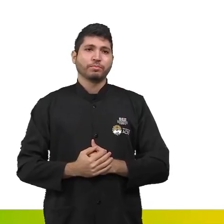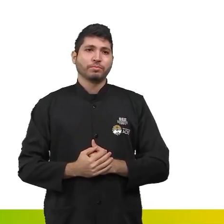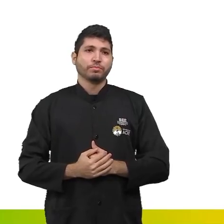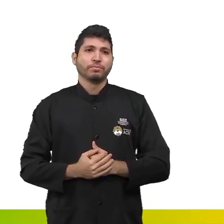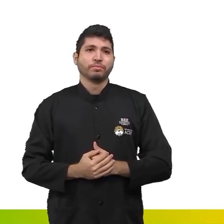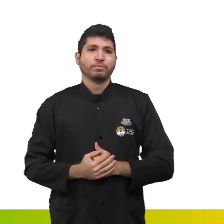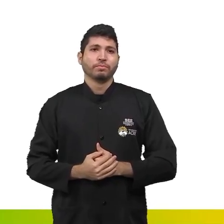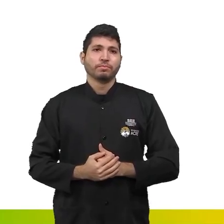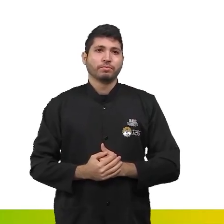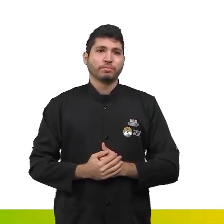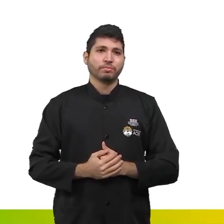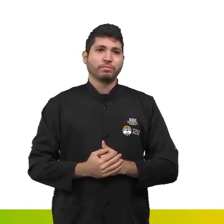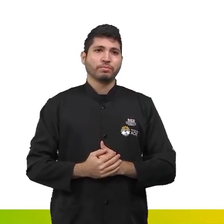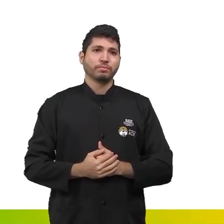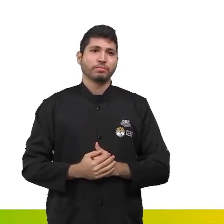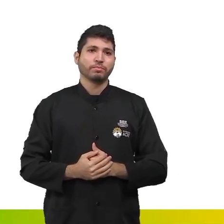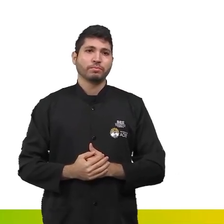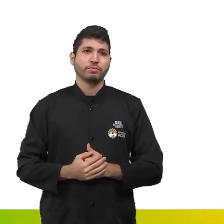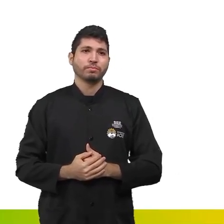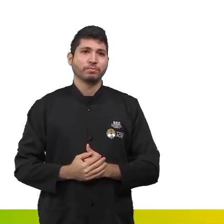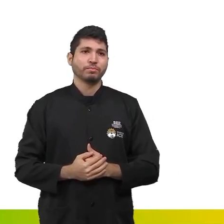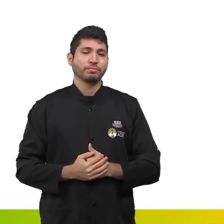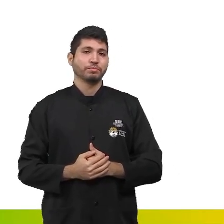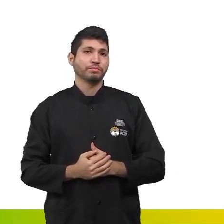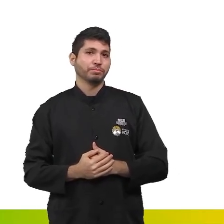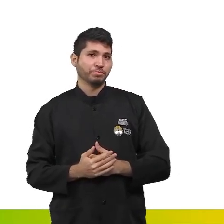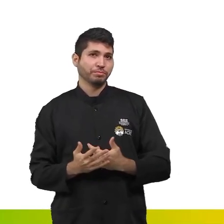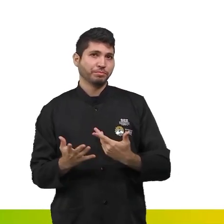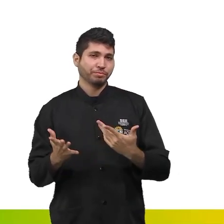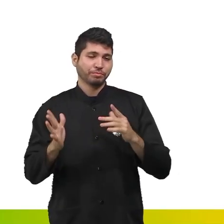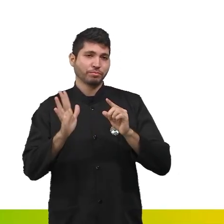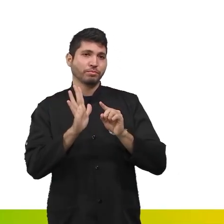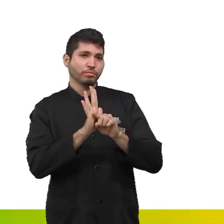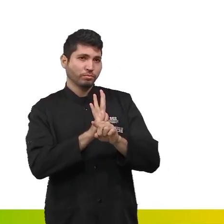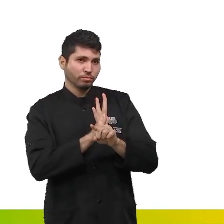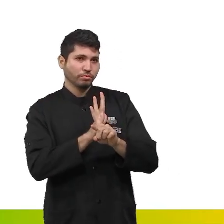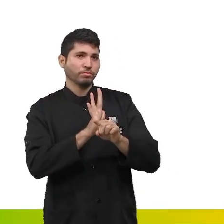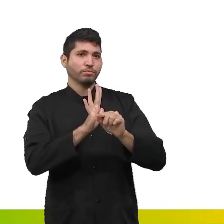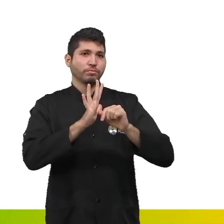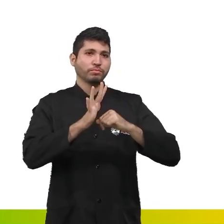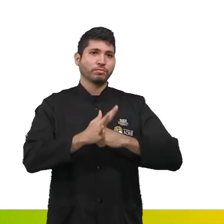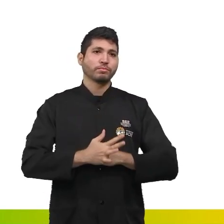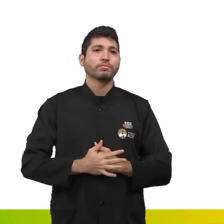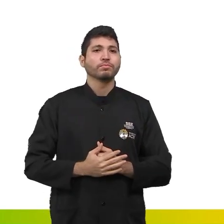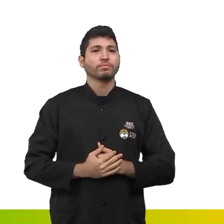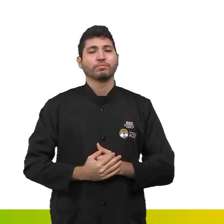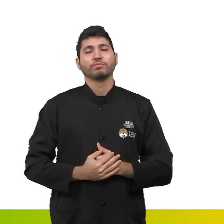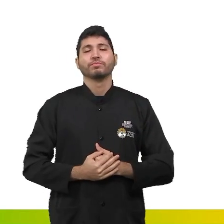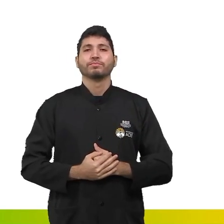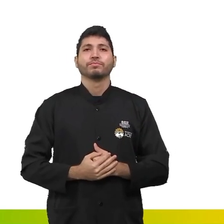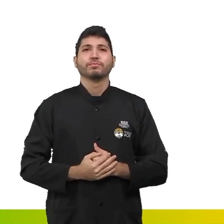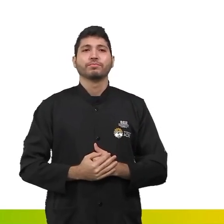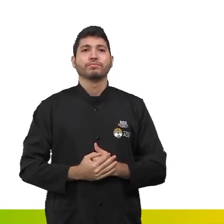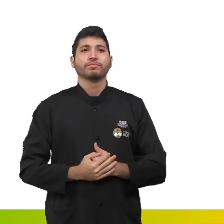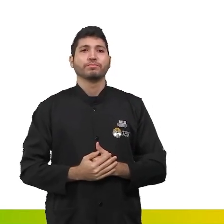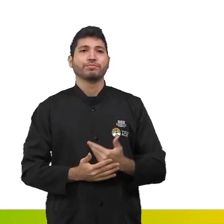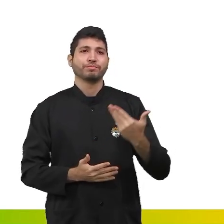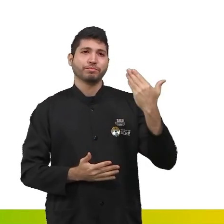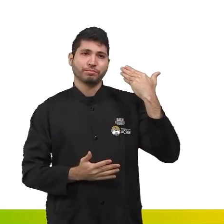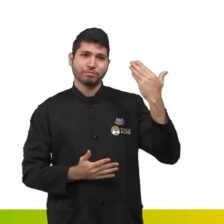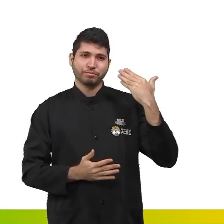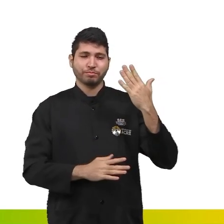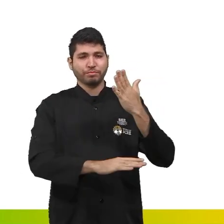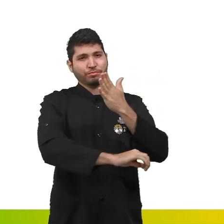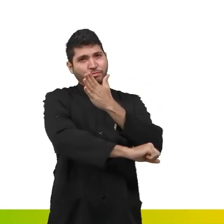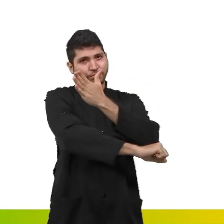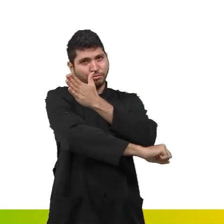Certo? Já vem aí com a questão número 1. Acompanha comigo, viu? Presta atenção, acorda aí. Durante a